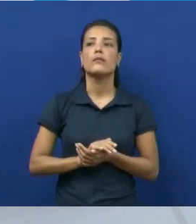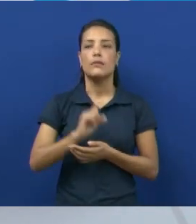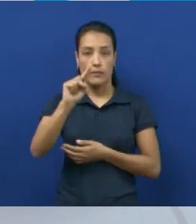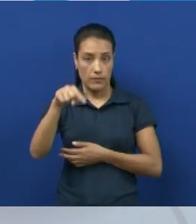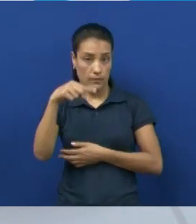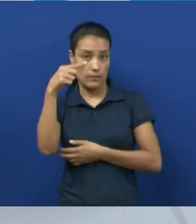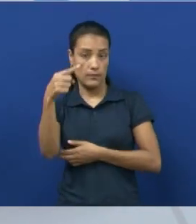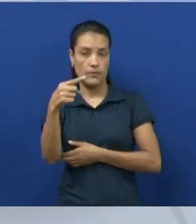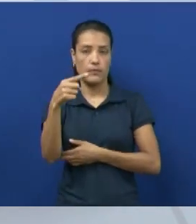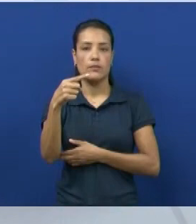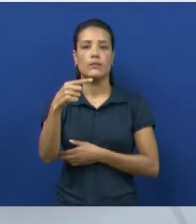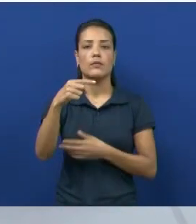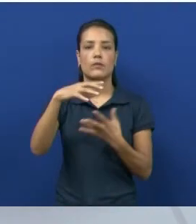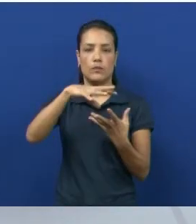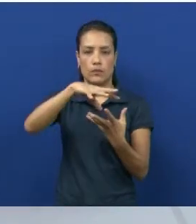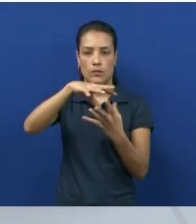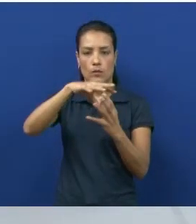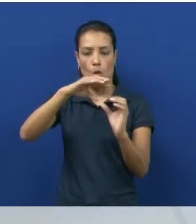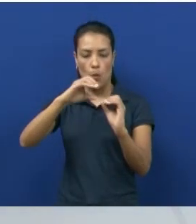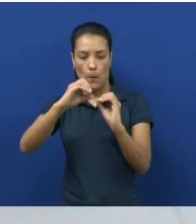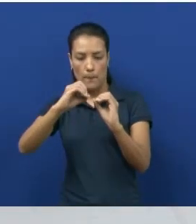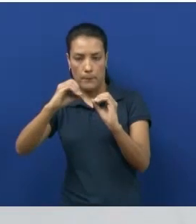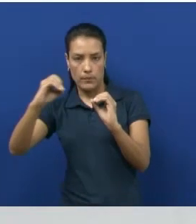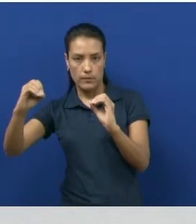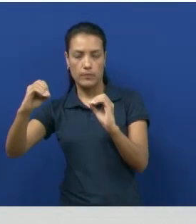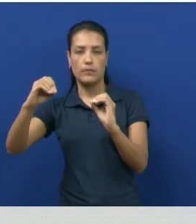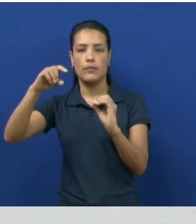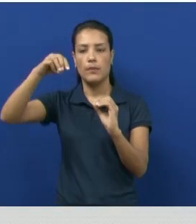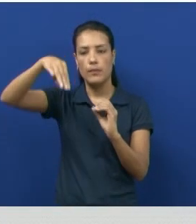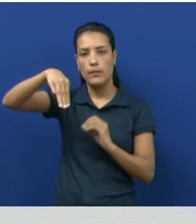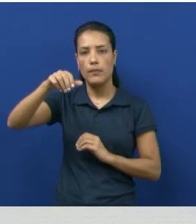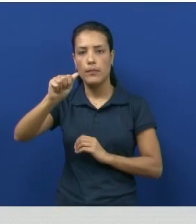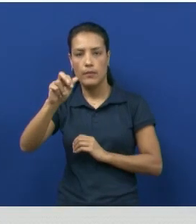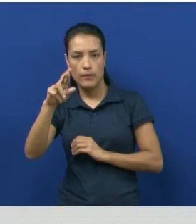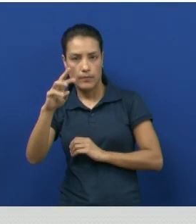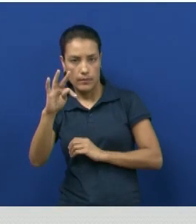o próximo planeta que nós temos no Sistema Solar é Marte.